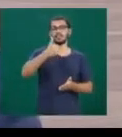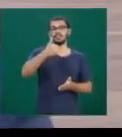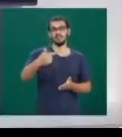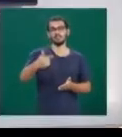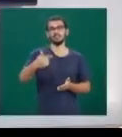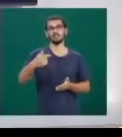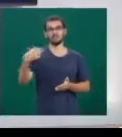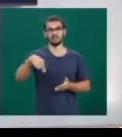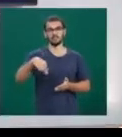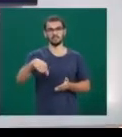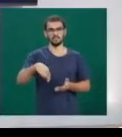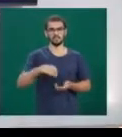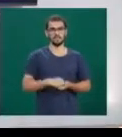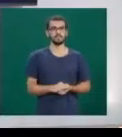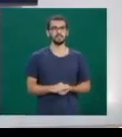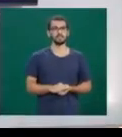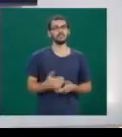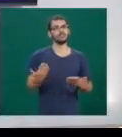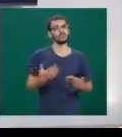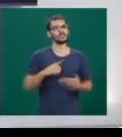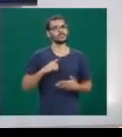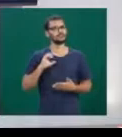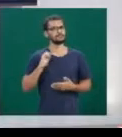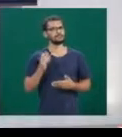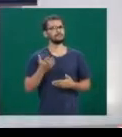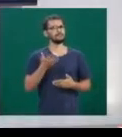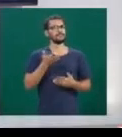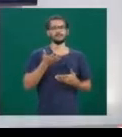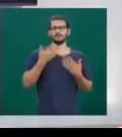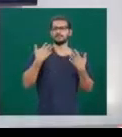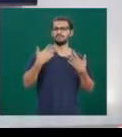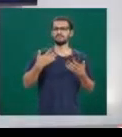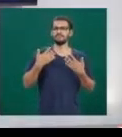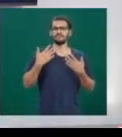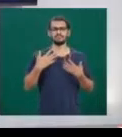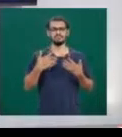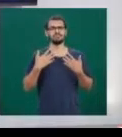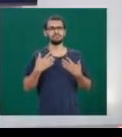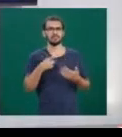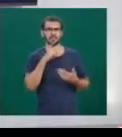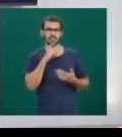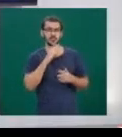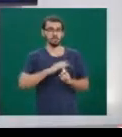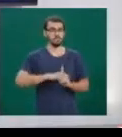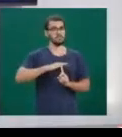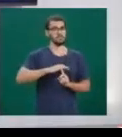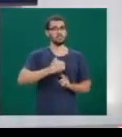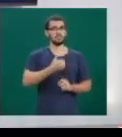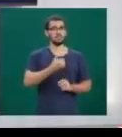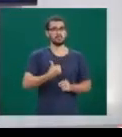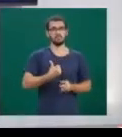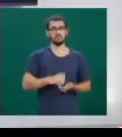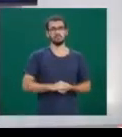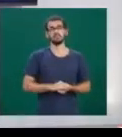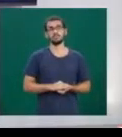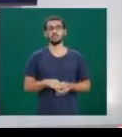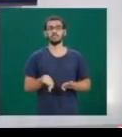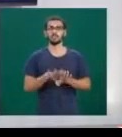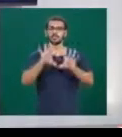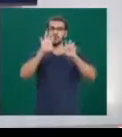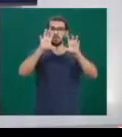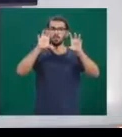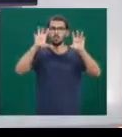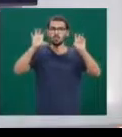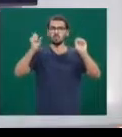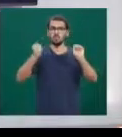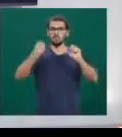mês. Hoje o dia amanheceu um pouco mais fresco, temperatura na casa dos 16 graus pela manhã. Tempo bastante nublado.